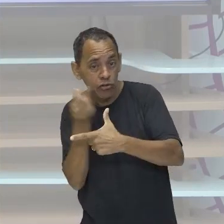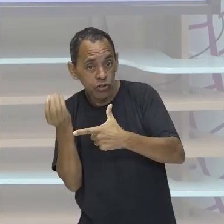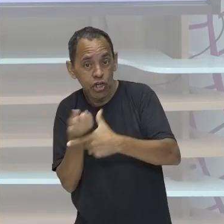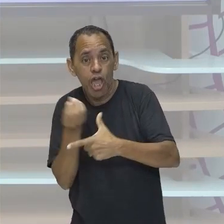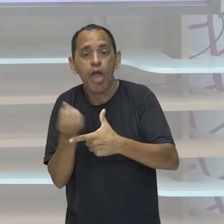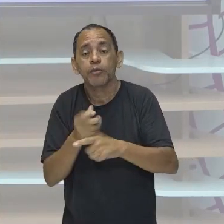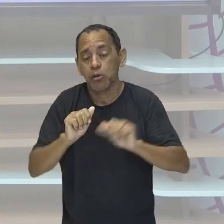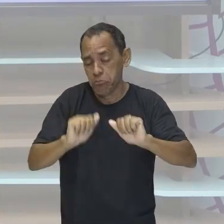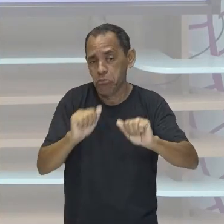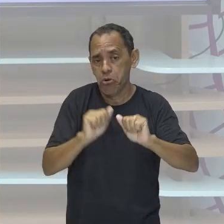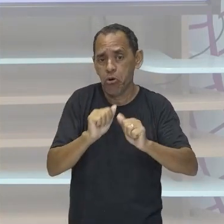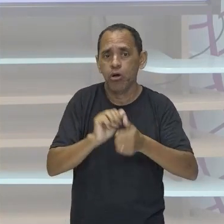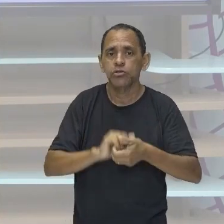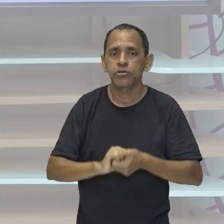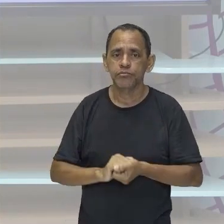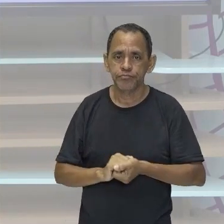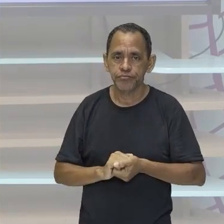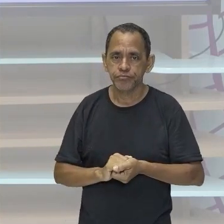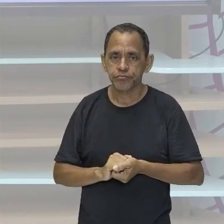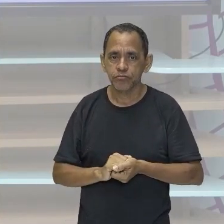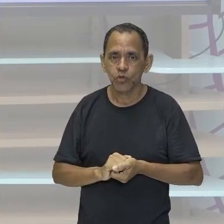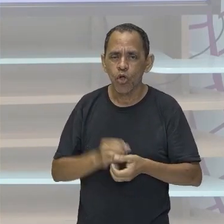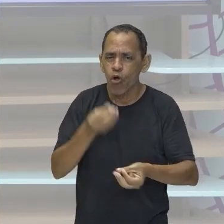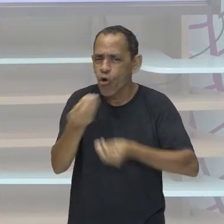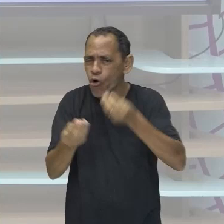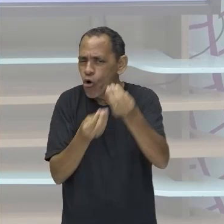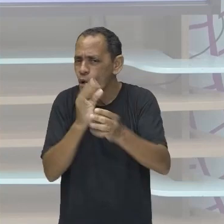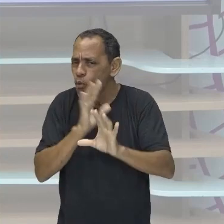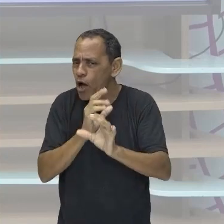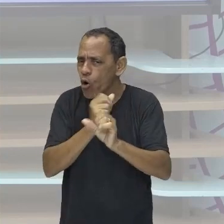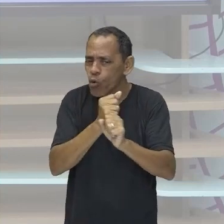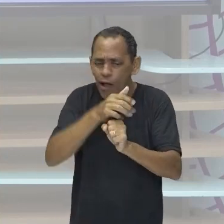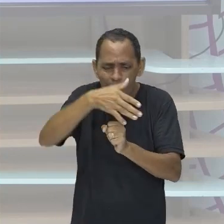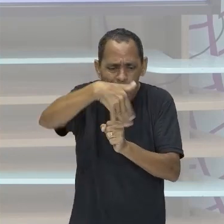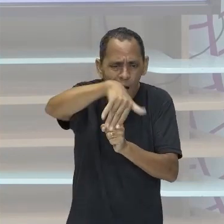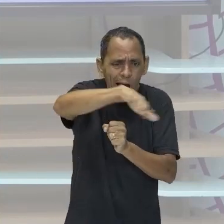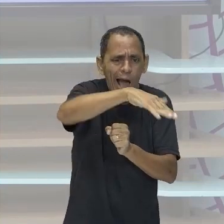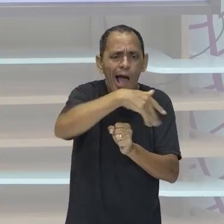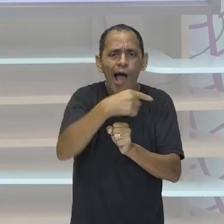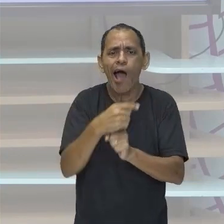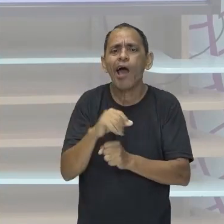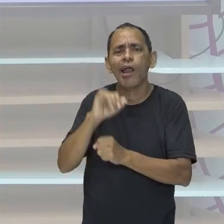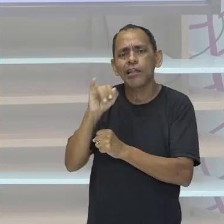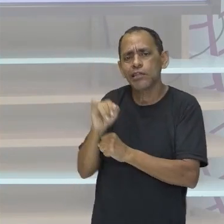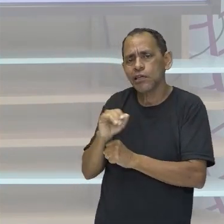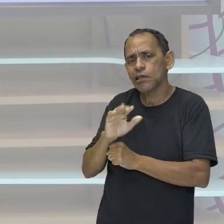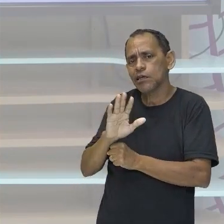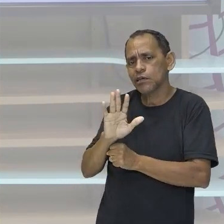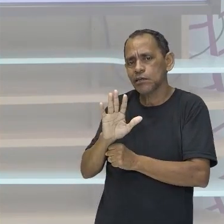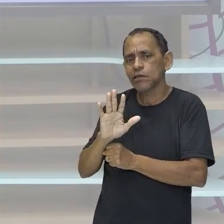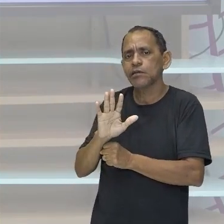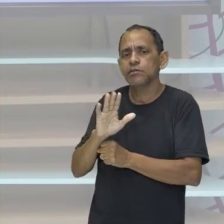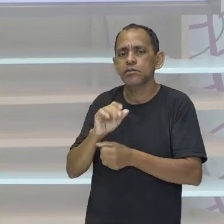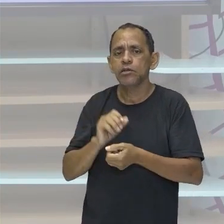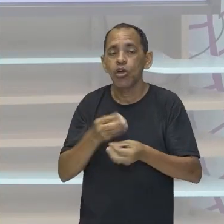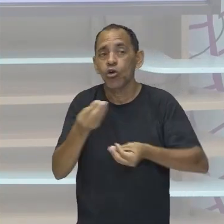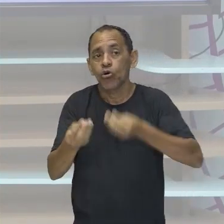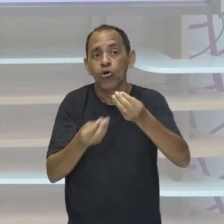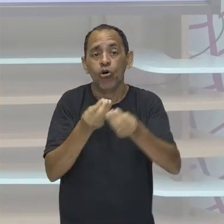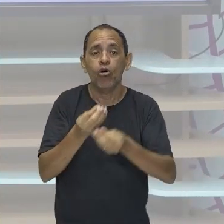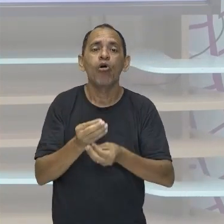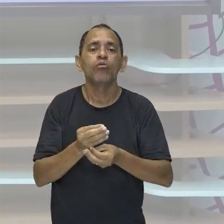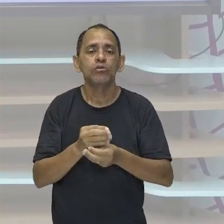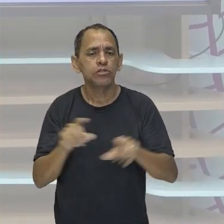nosso caso aqui, ó, foi como calcular a área dessas figuras, como calcular o perímetro, certo? Nós